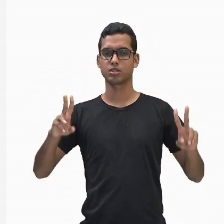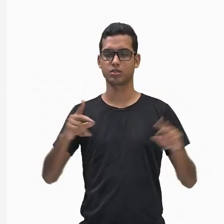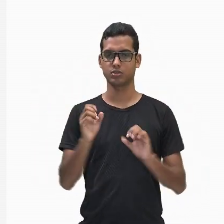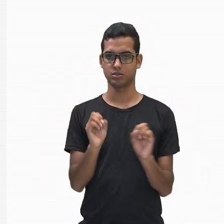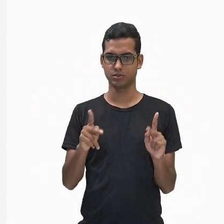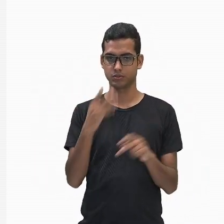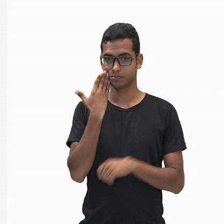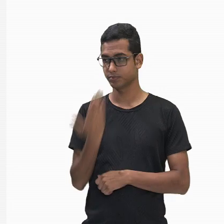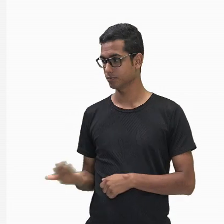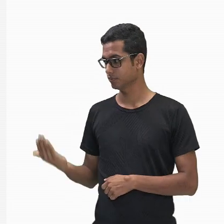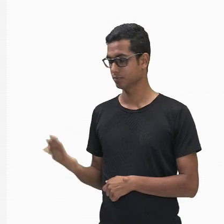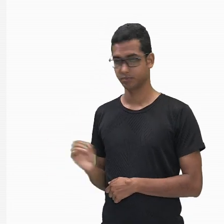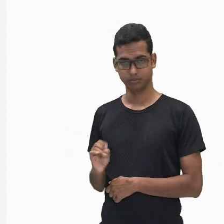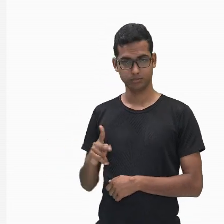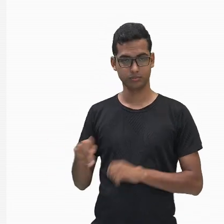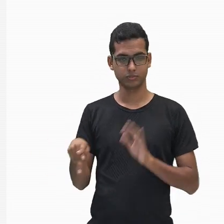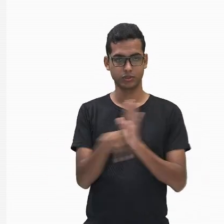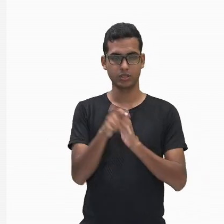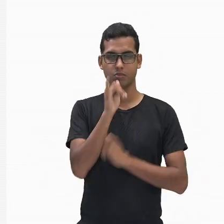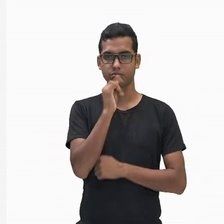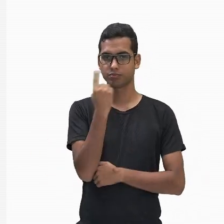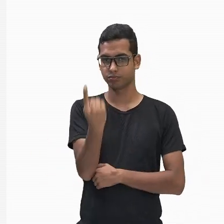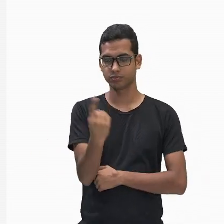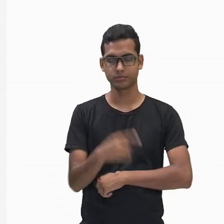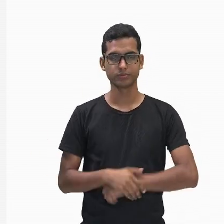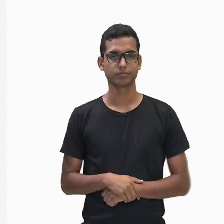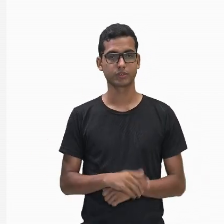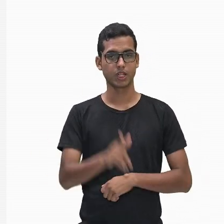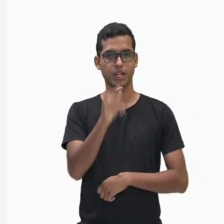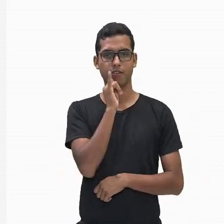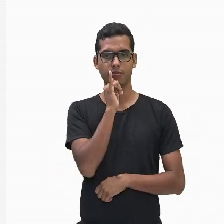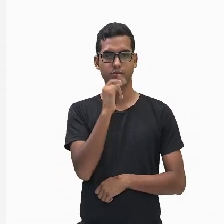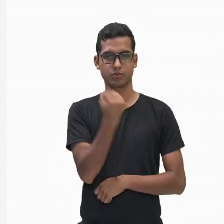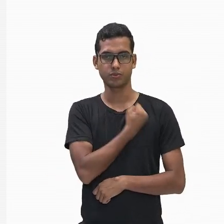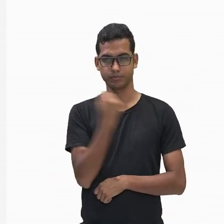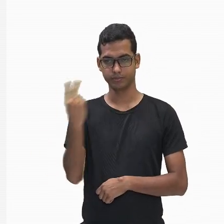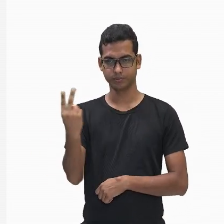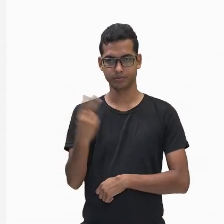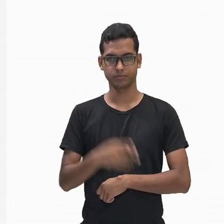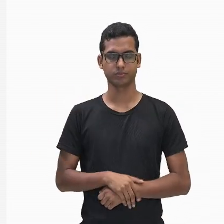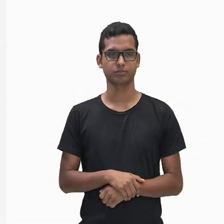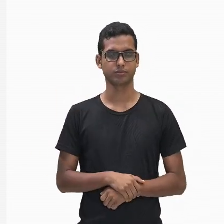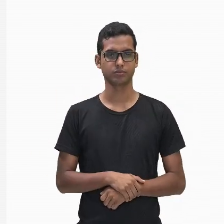foi o caso desse exemplo 1. Vamos para o exemplo 2. Acompanhe aí comigo.